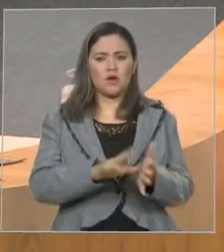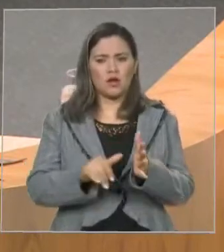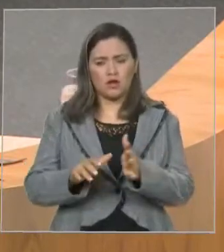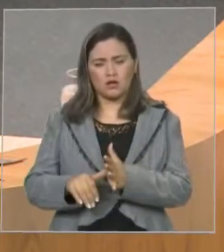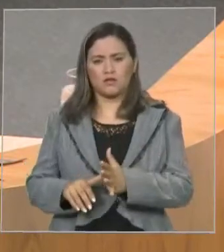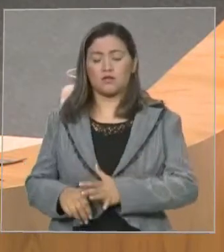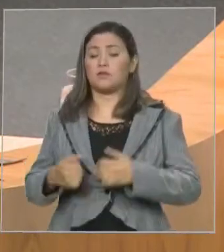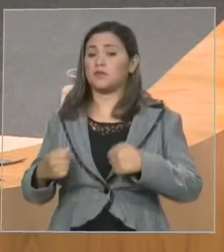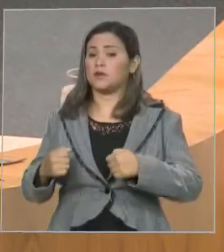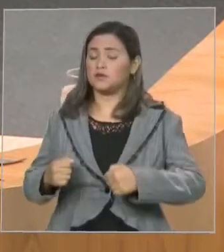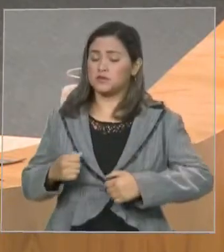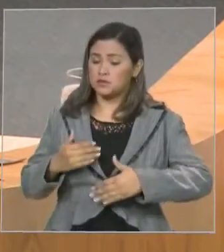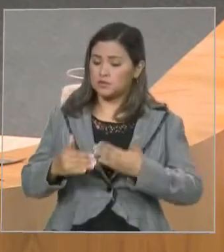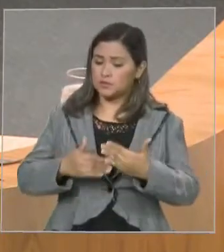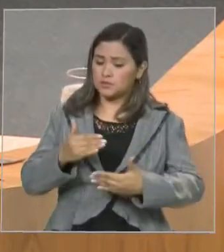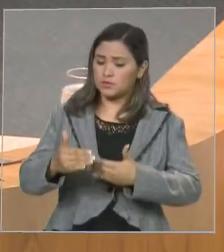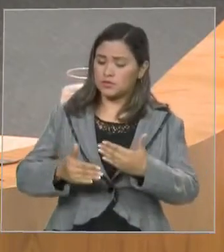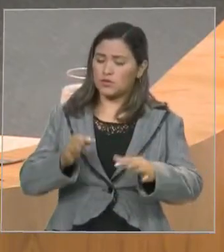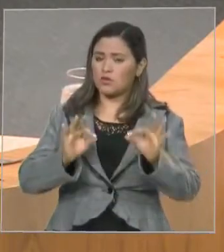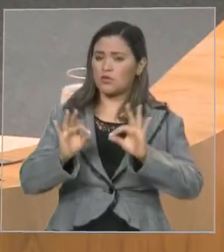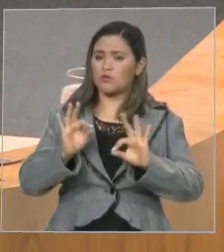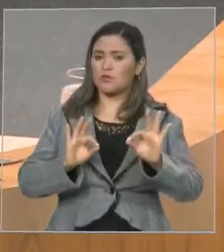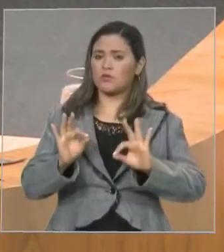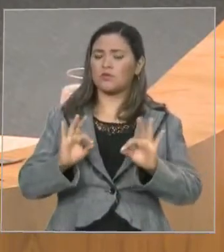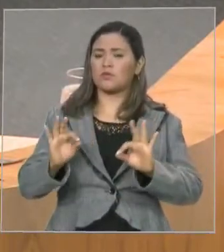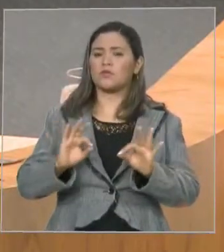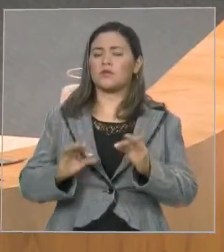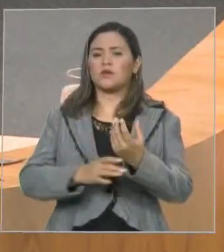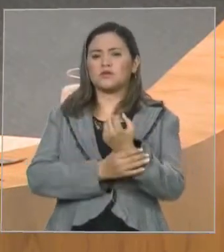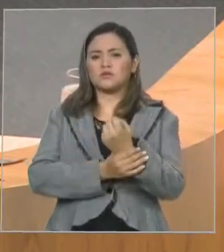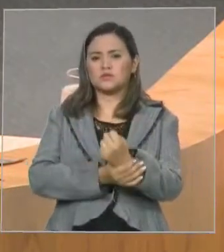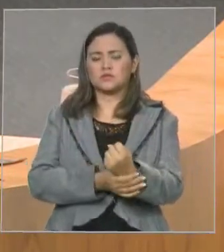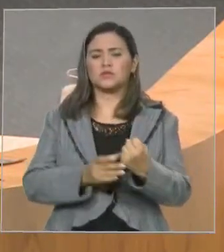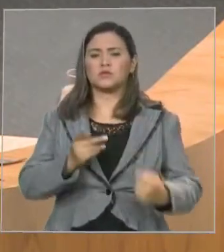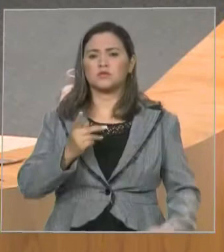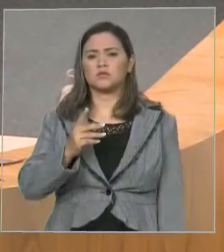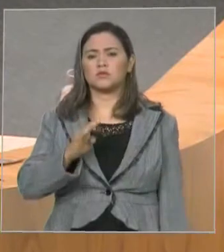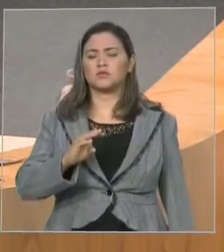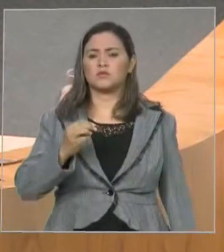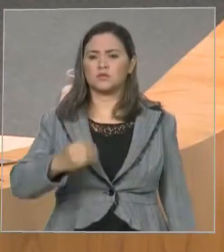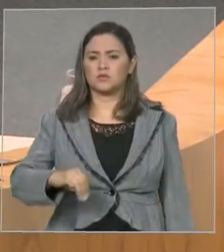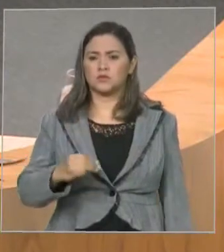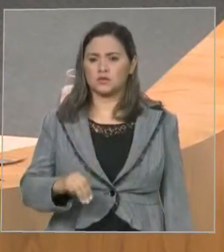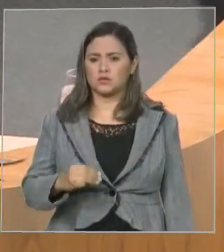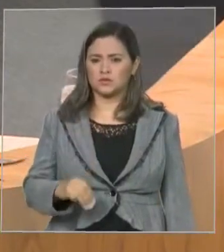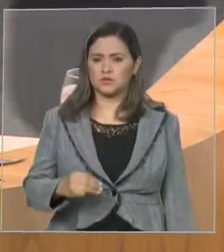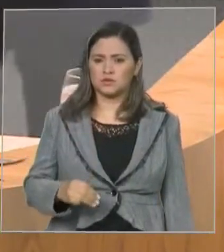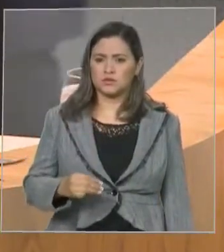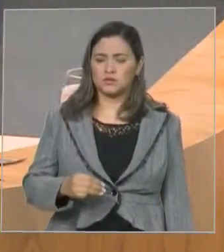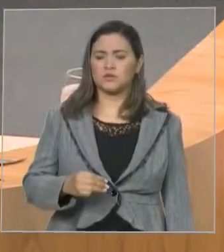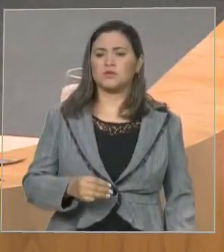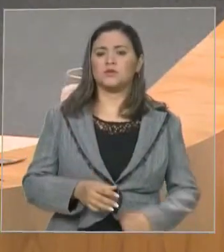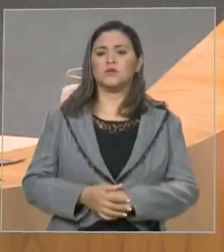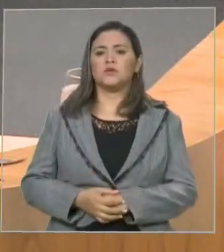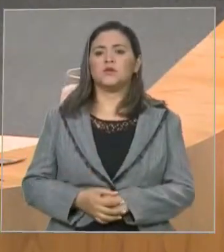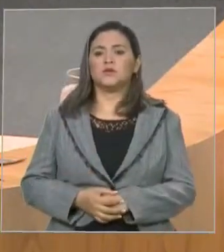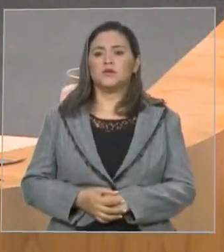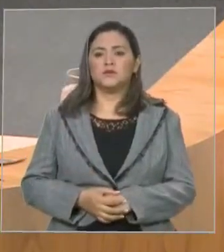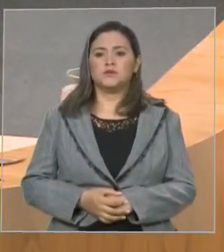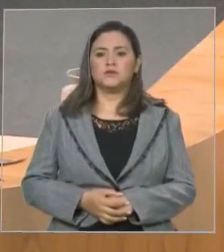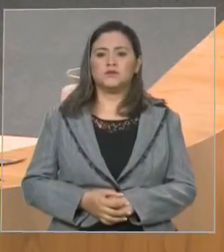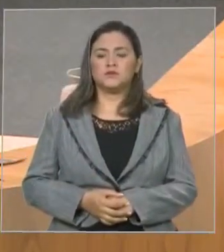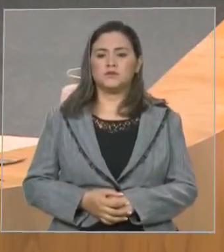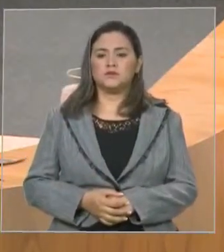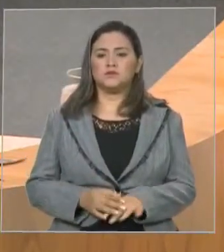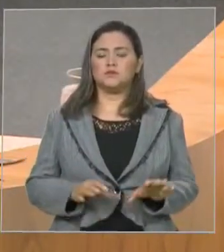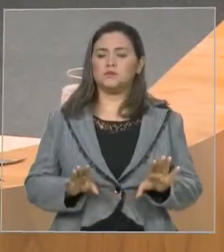no Maranhão de forma ordenada, coordenada entre os municípios e de forma também, no momento em que há, claro,